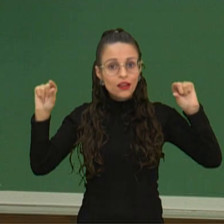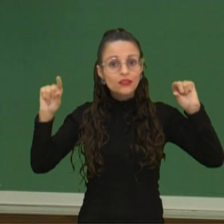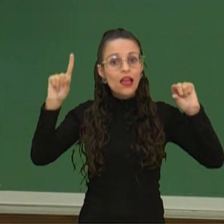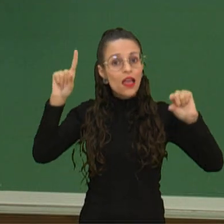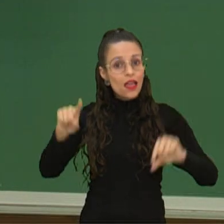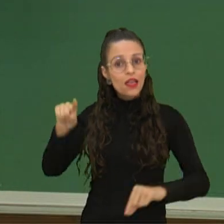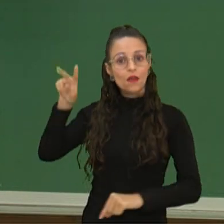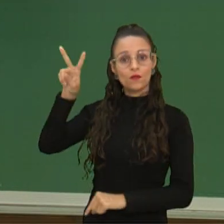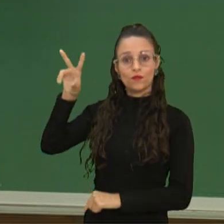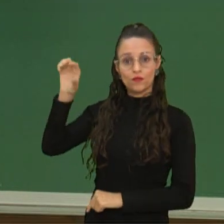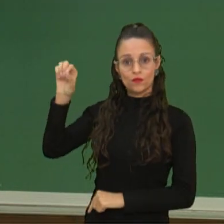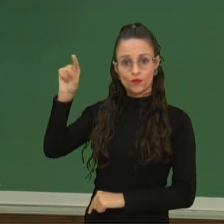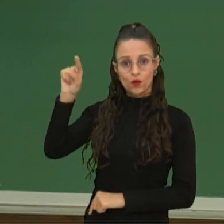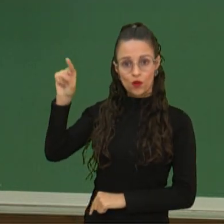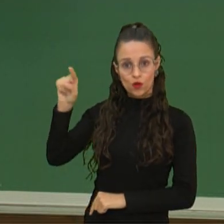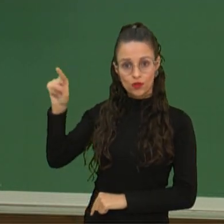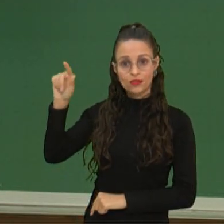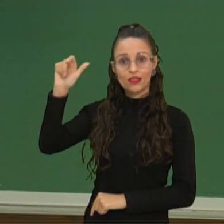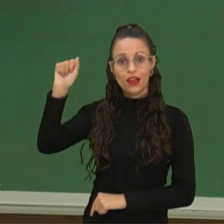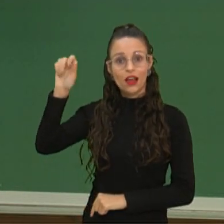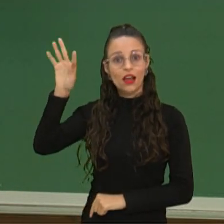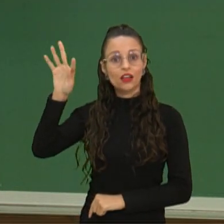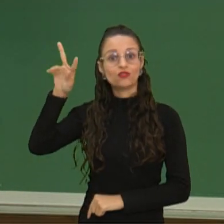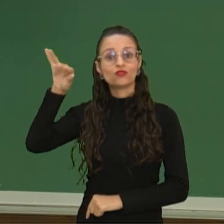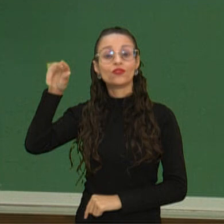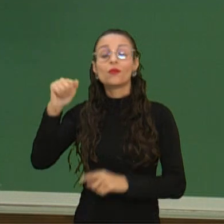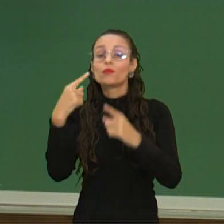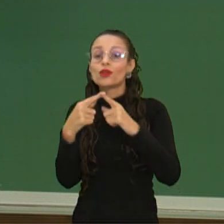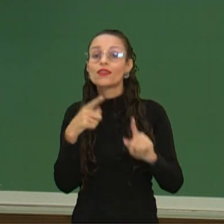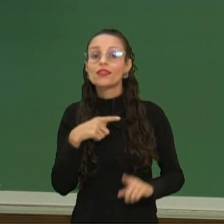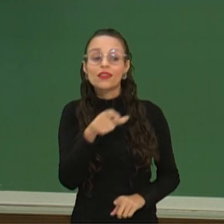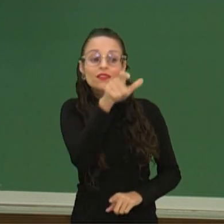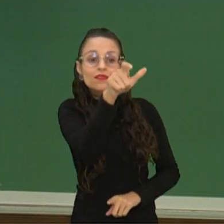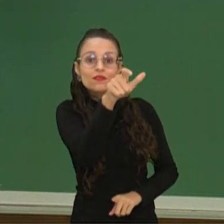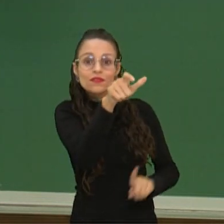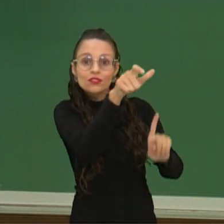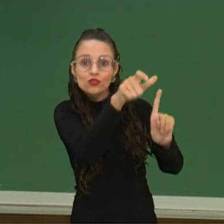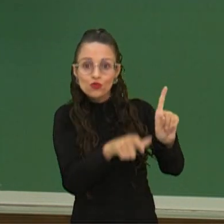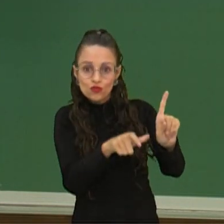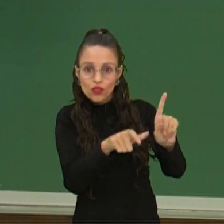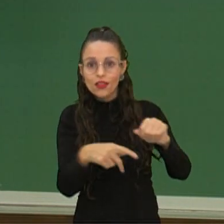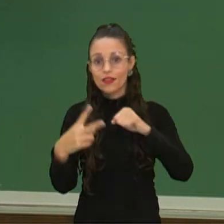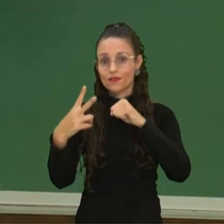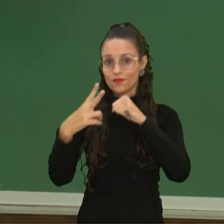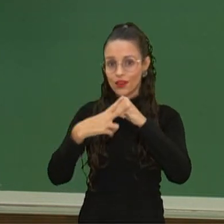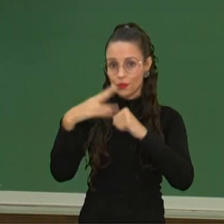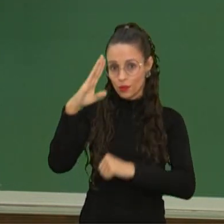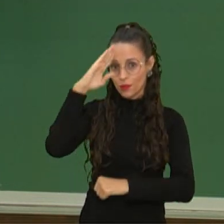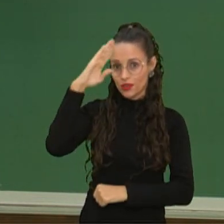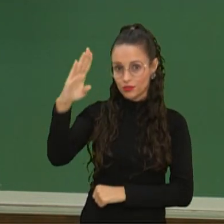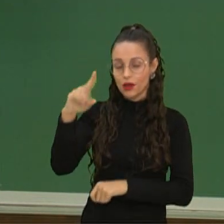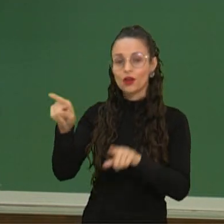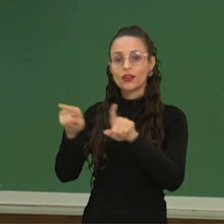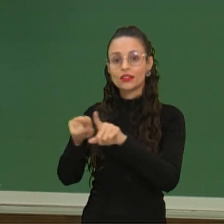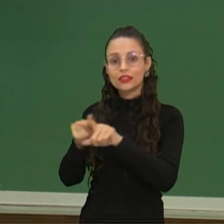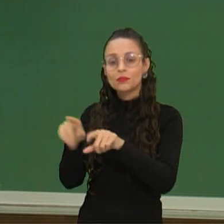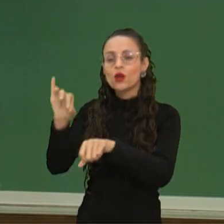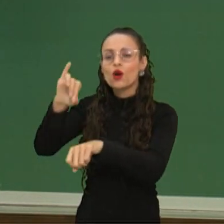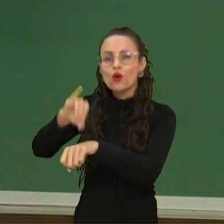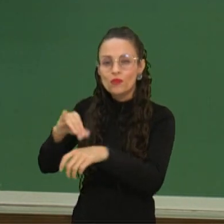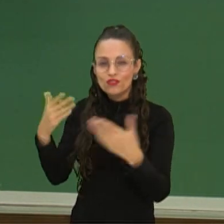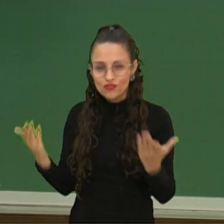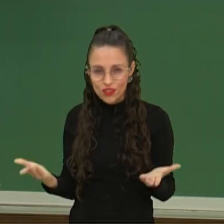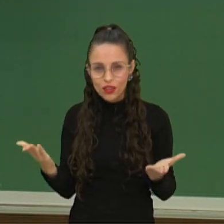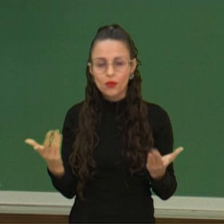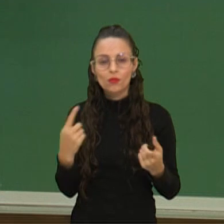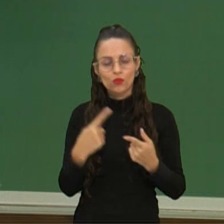ativa, ou seja, eu tenho um sujeito, eu tenho aqui o verbo principal e eu tenho o objeto da frase, porque se